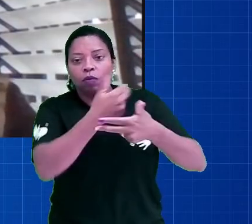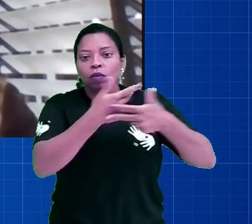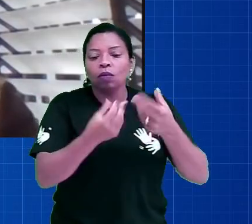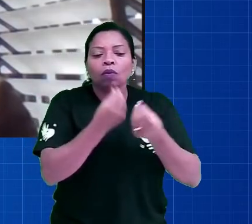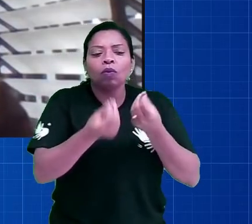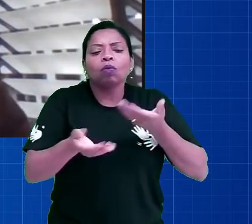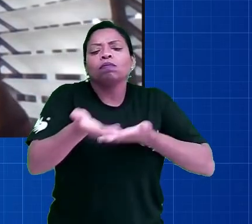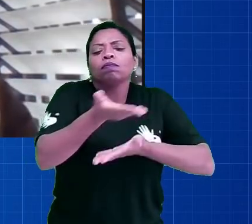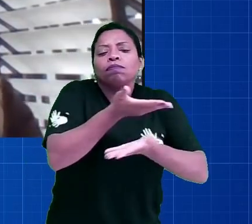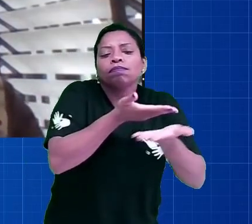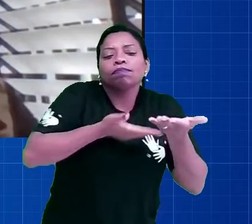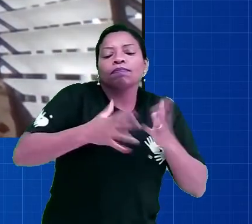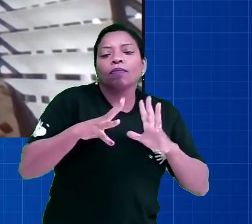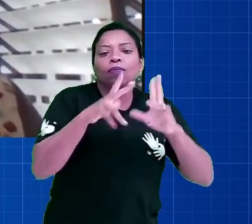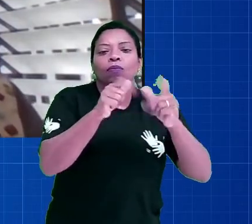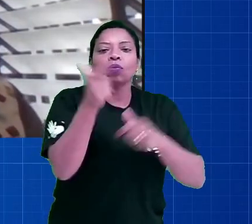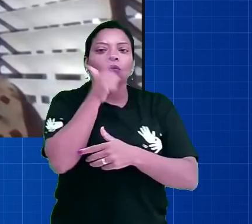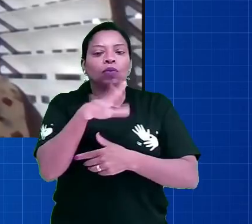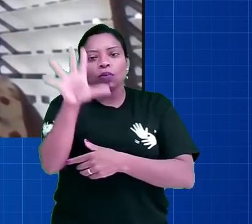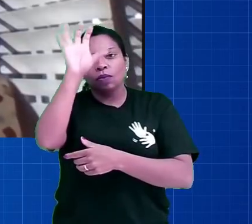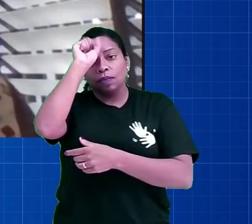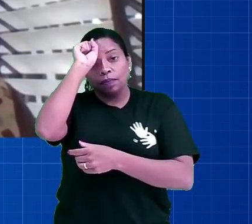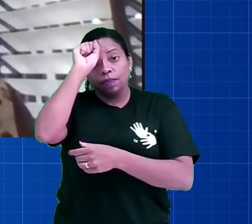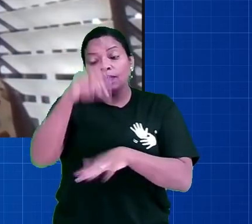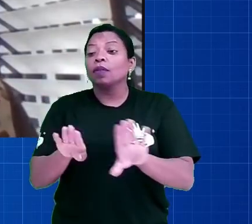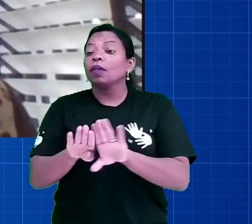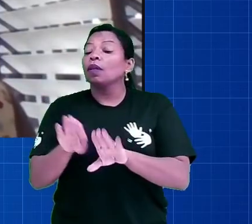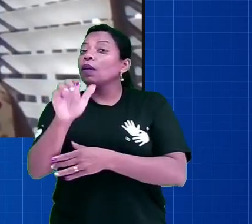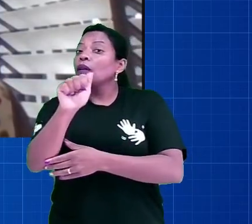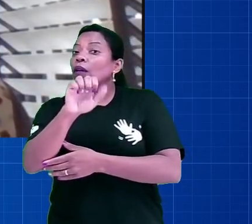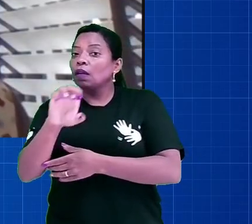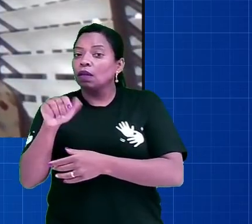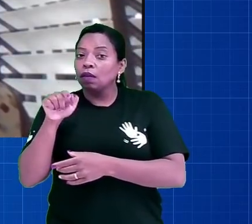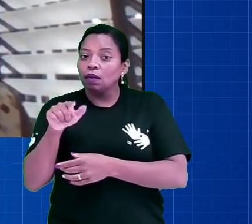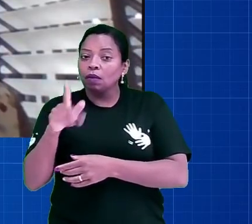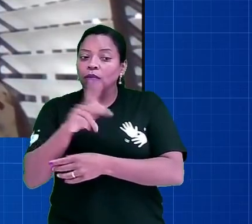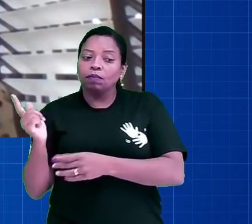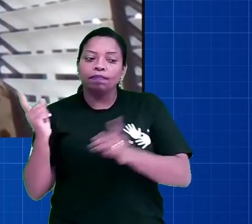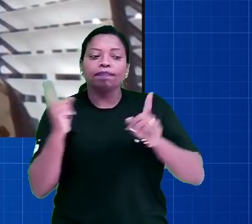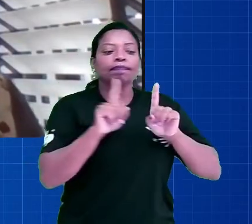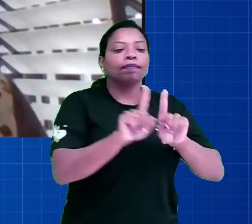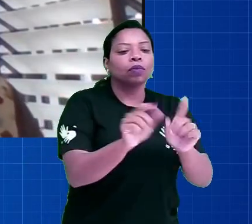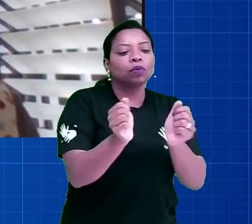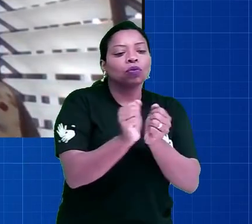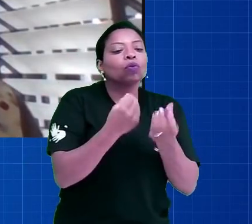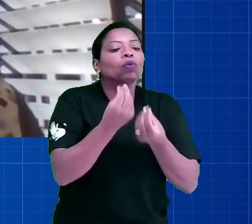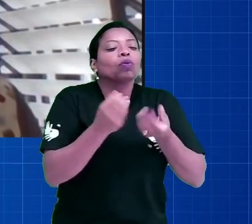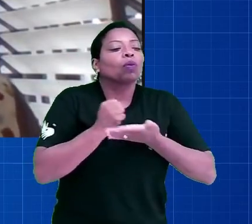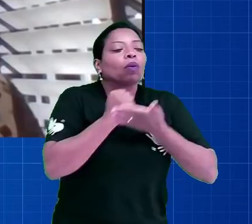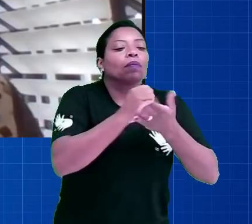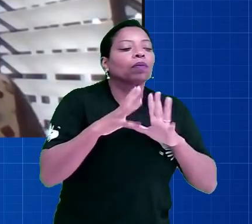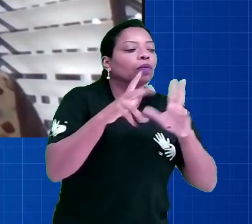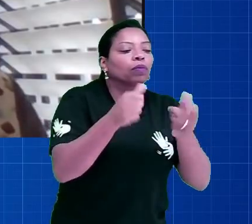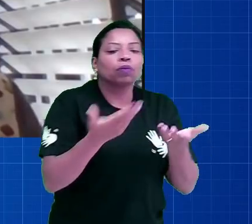O professor de educação especial traz ali a sua experiência com relação a apoios, a como você